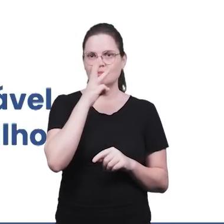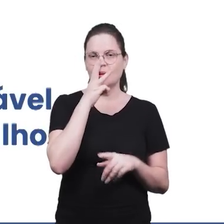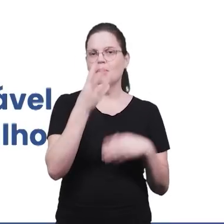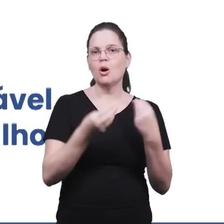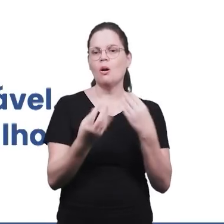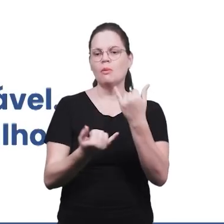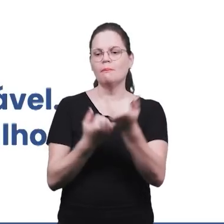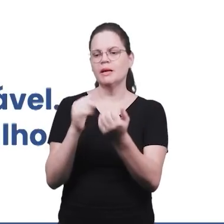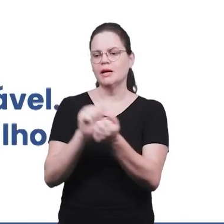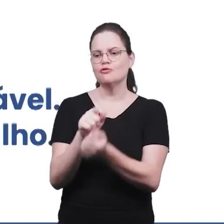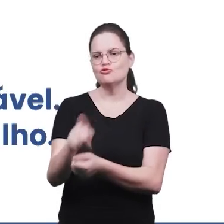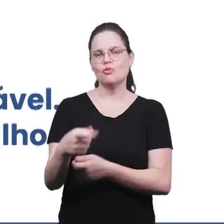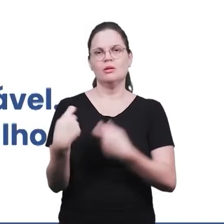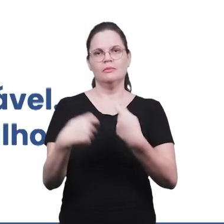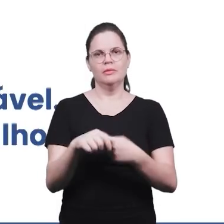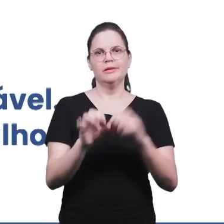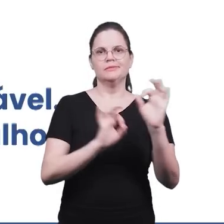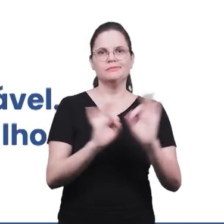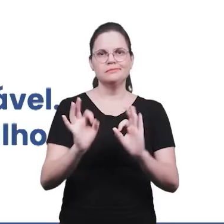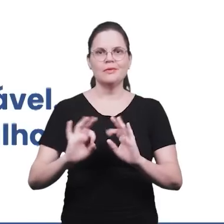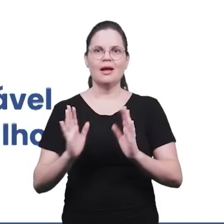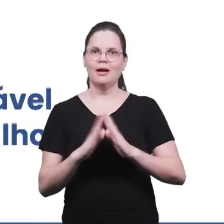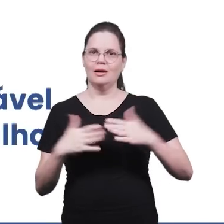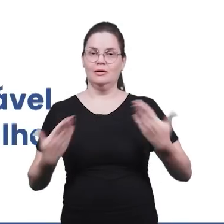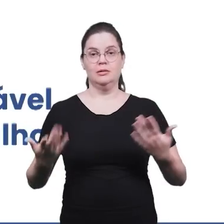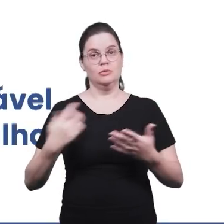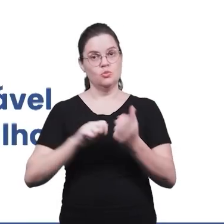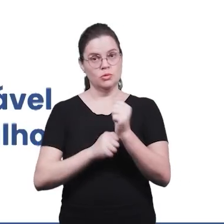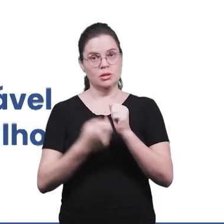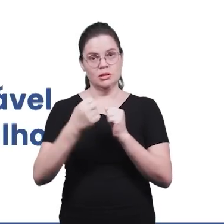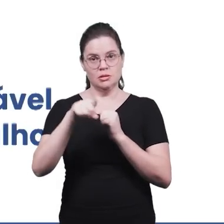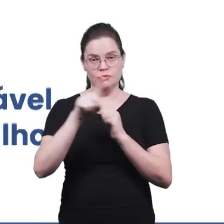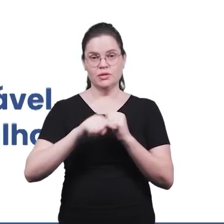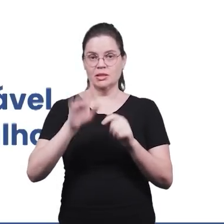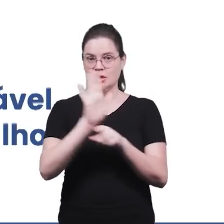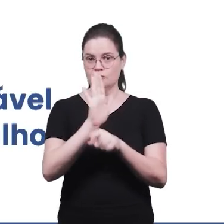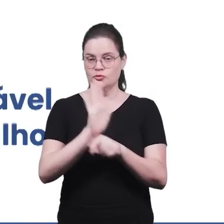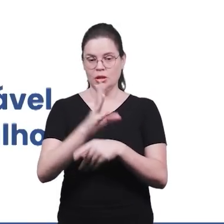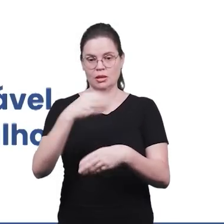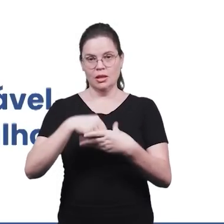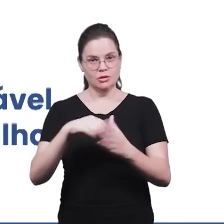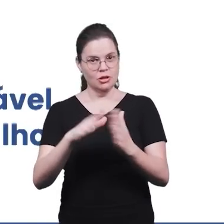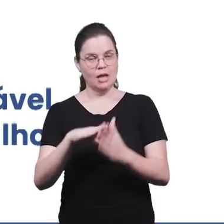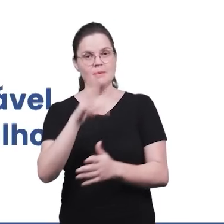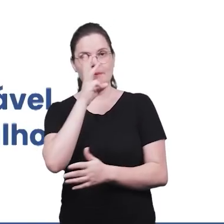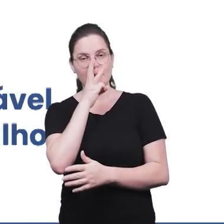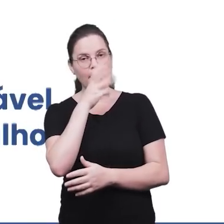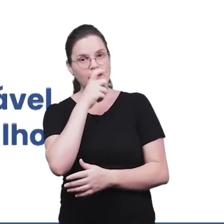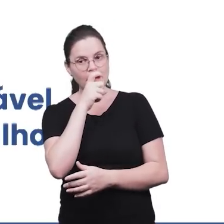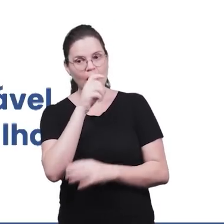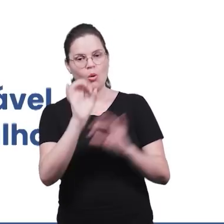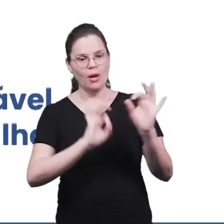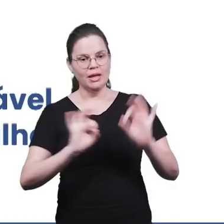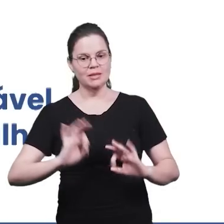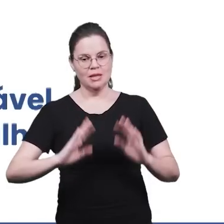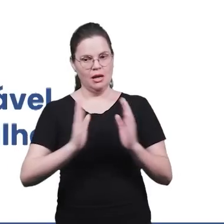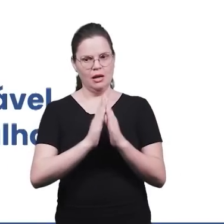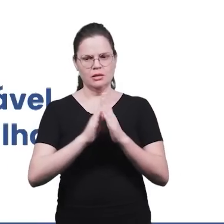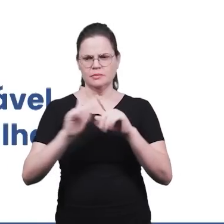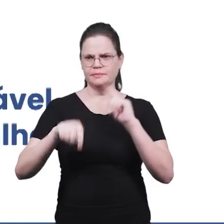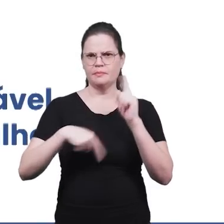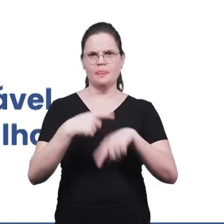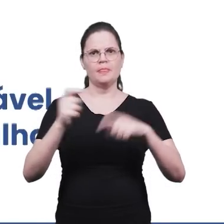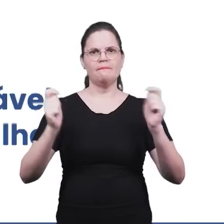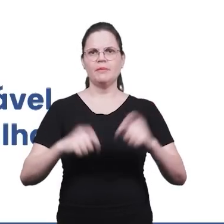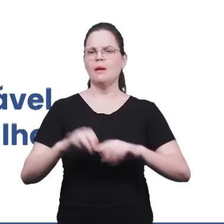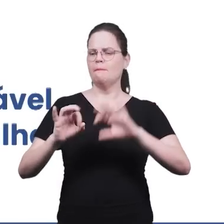tempo de brincar com ela. Então, um segredo, se vocês ajudarem a mamãe e o papai deixar a casa toda